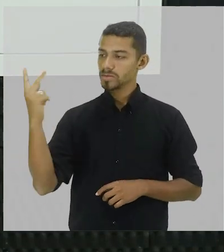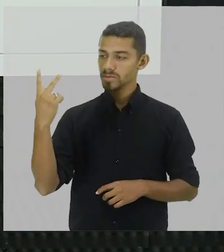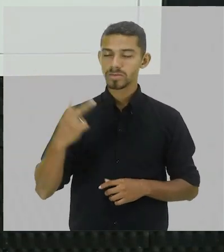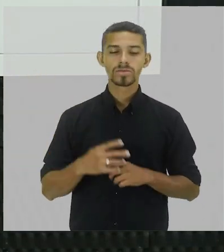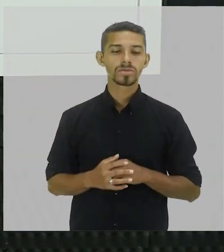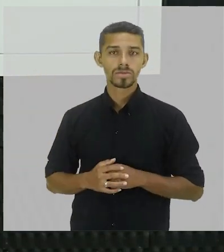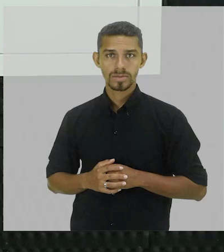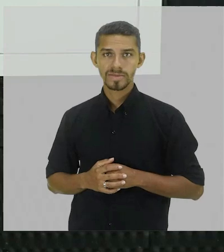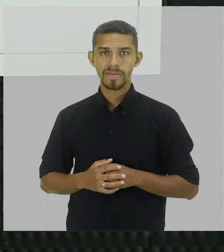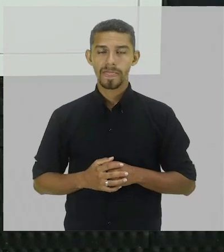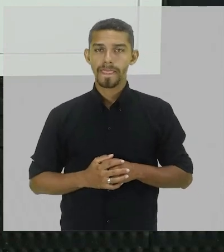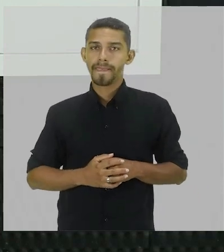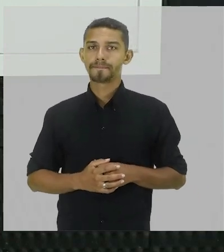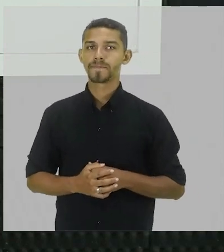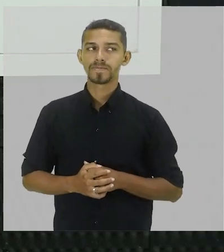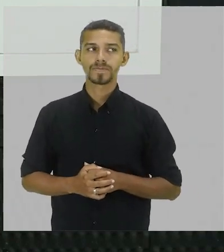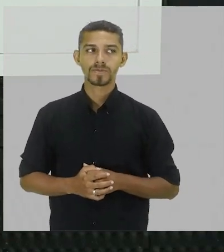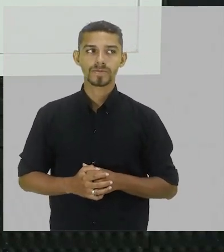multiplicado pela altura.